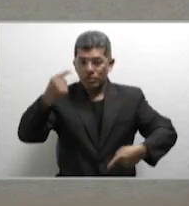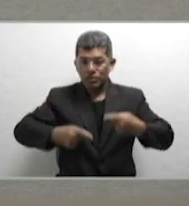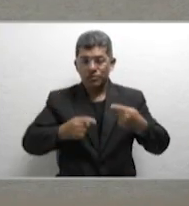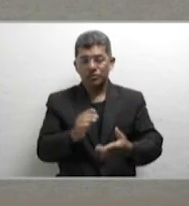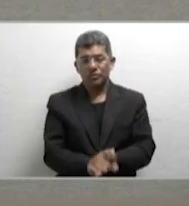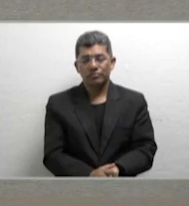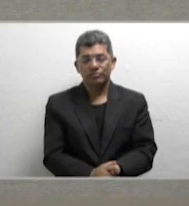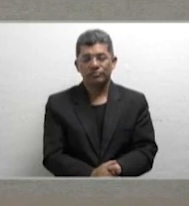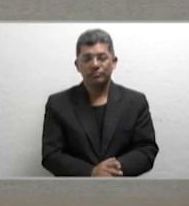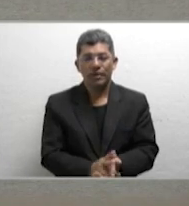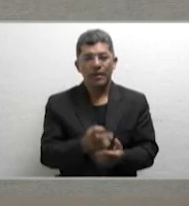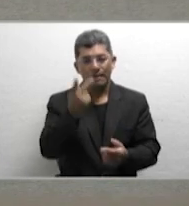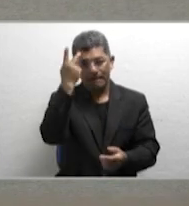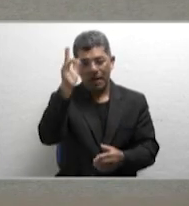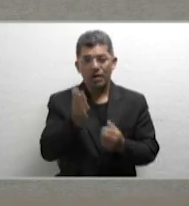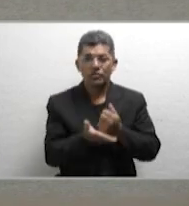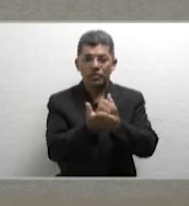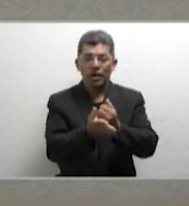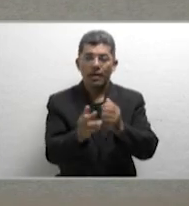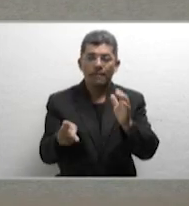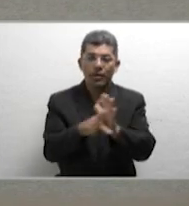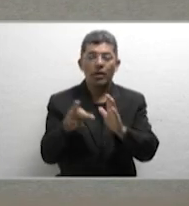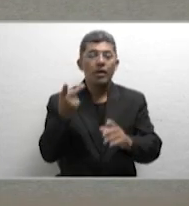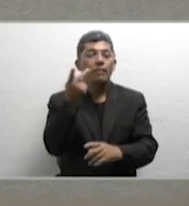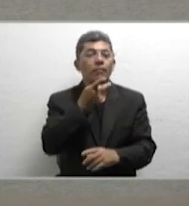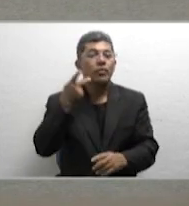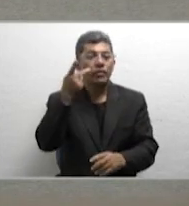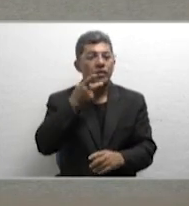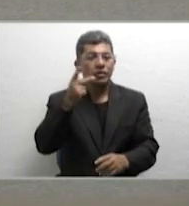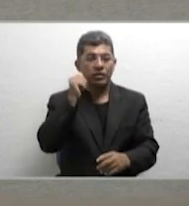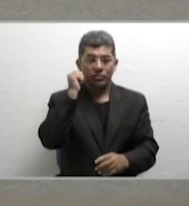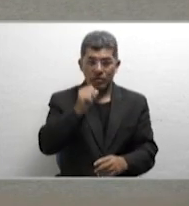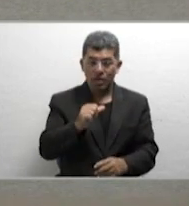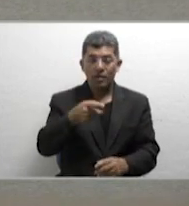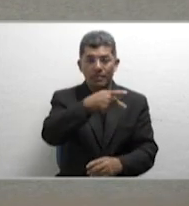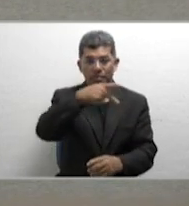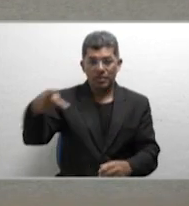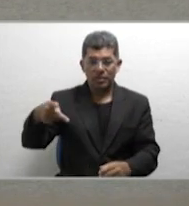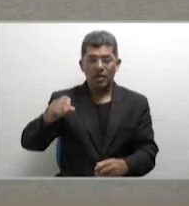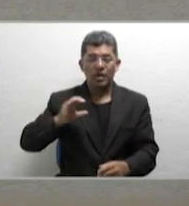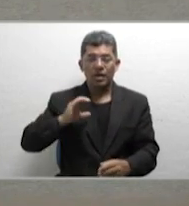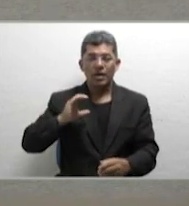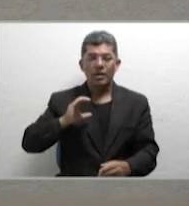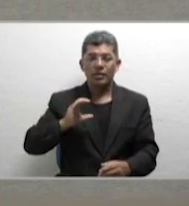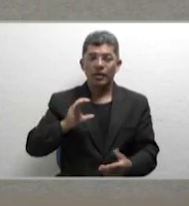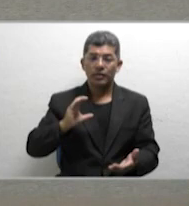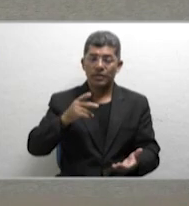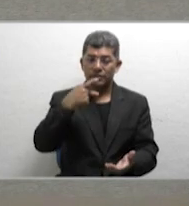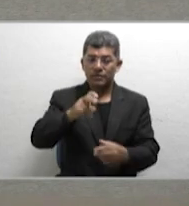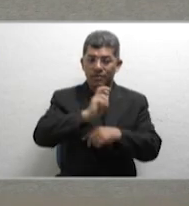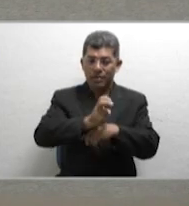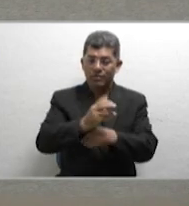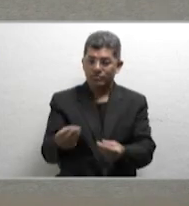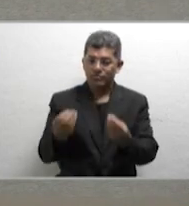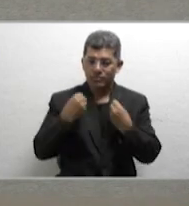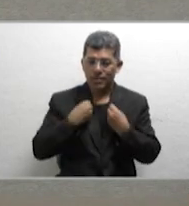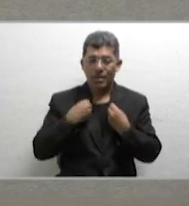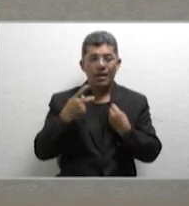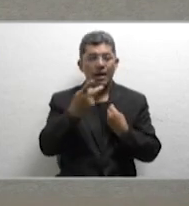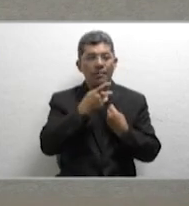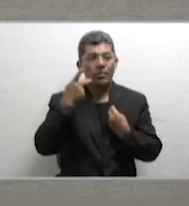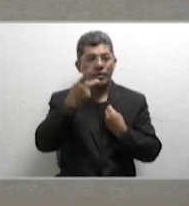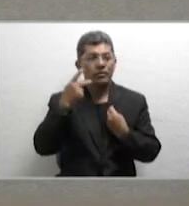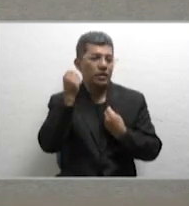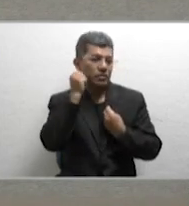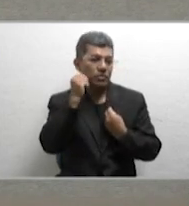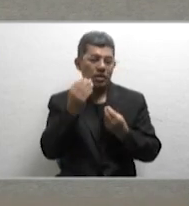na questão da mulher, que é a Procuradoria da Mulher. Quero agradecer ao presidente a confiança por me reconduzir à Procuradoria da